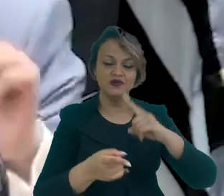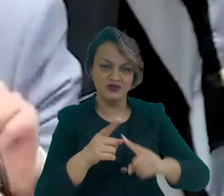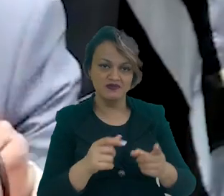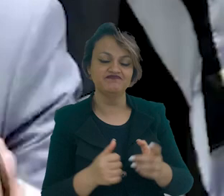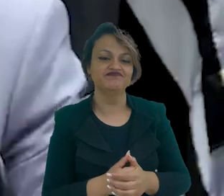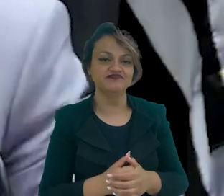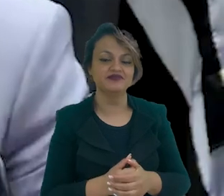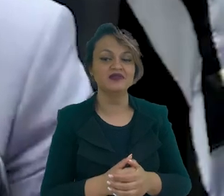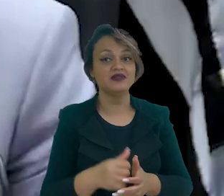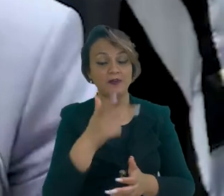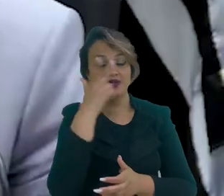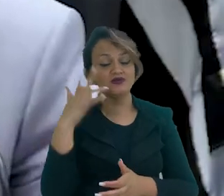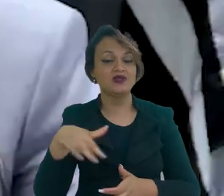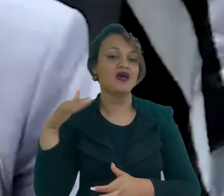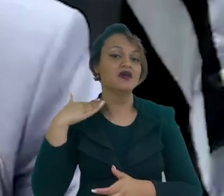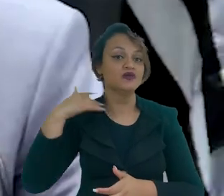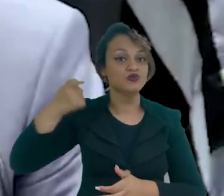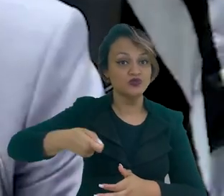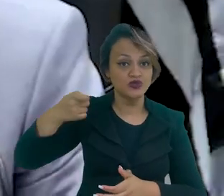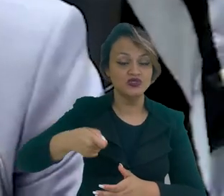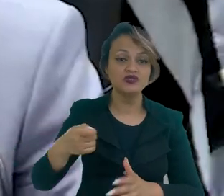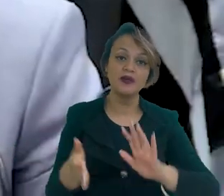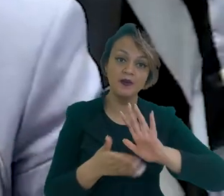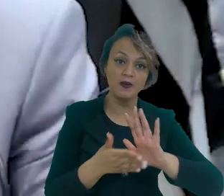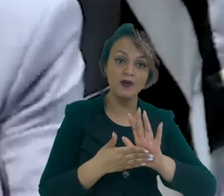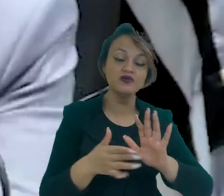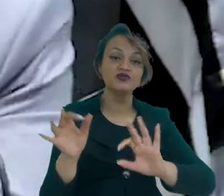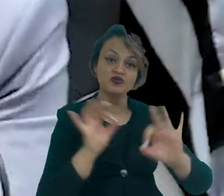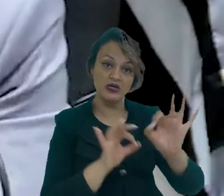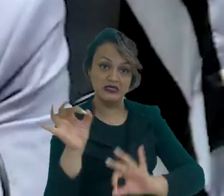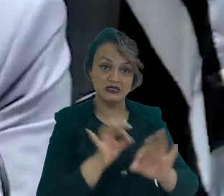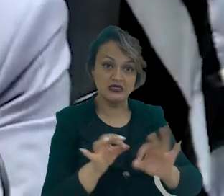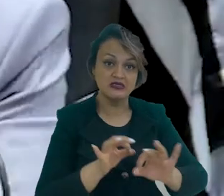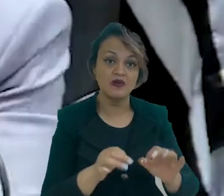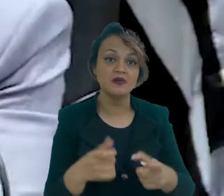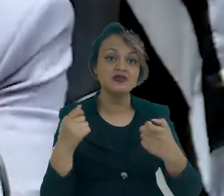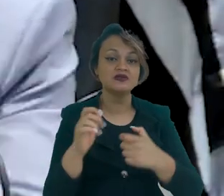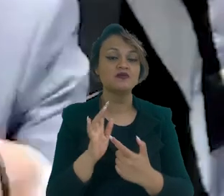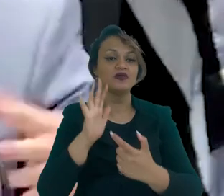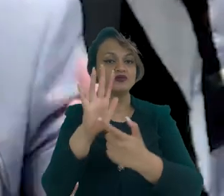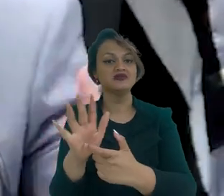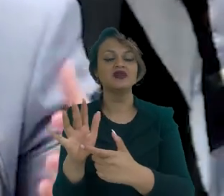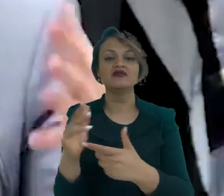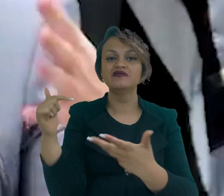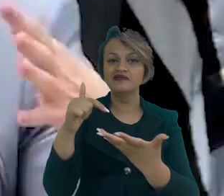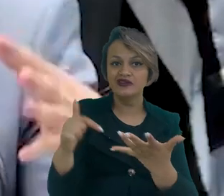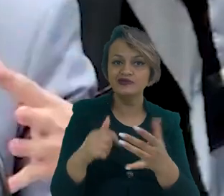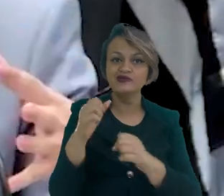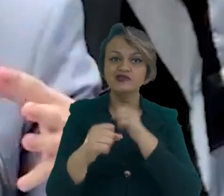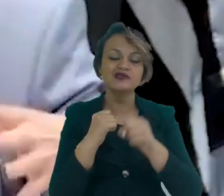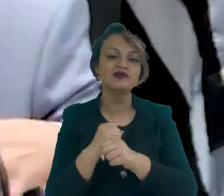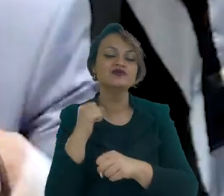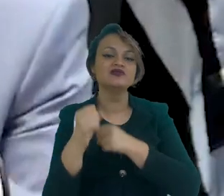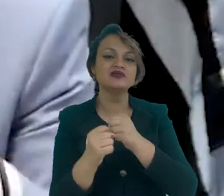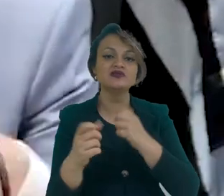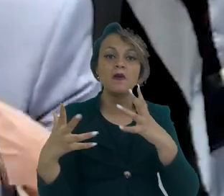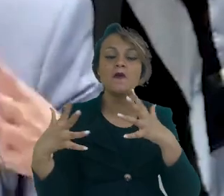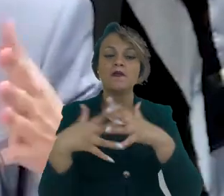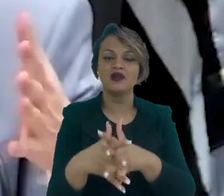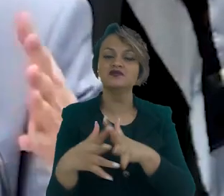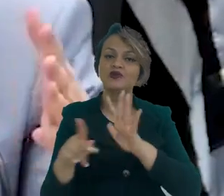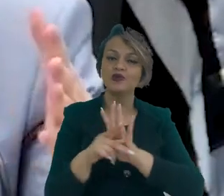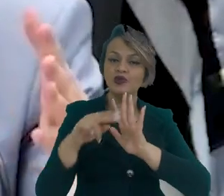e também negociar então um bom jurista segundo essa proposta de organização deveria